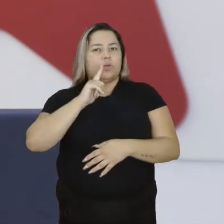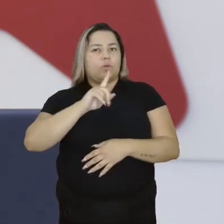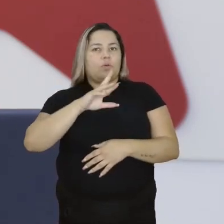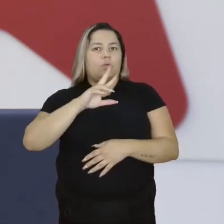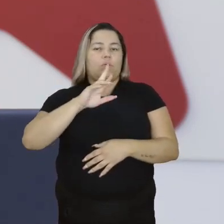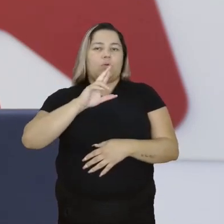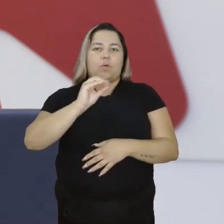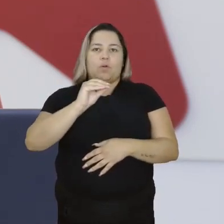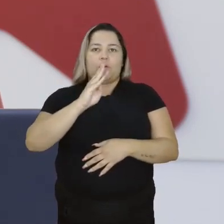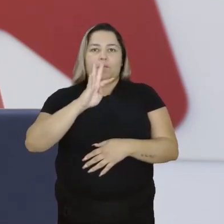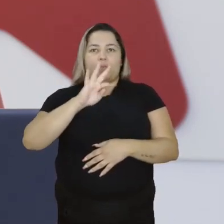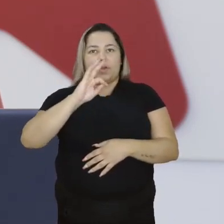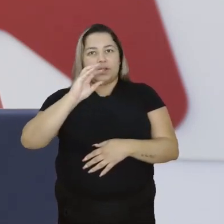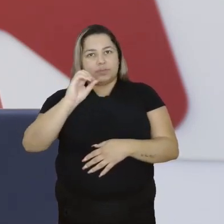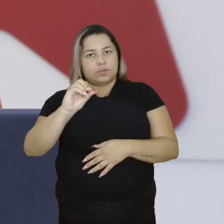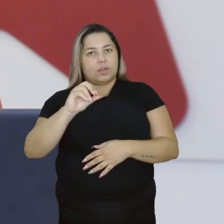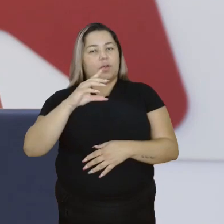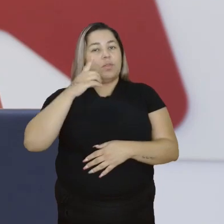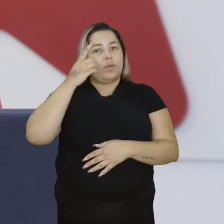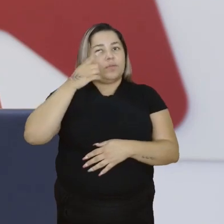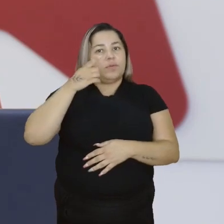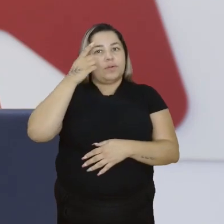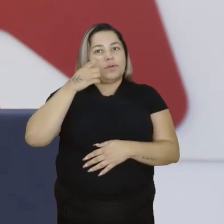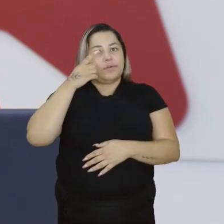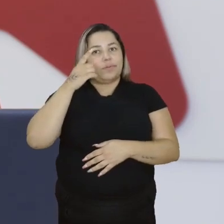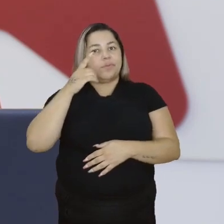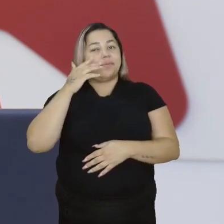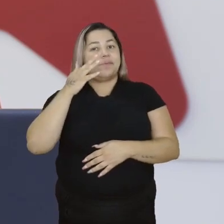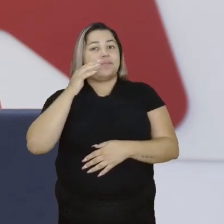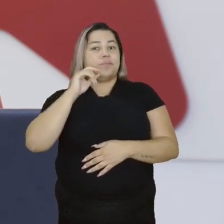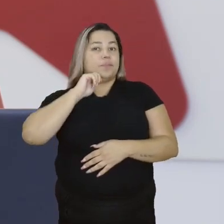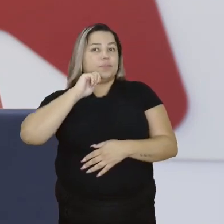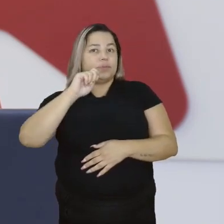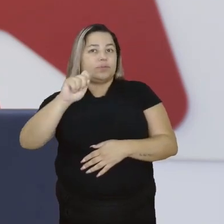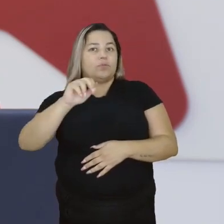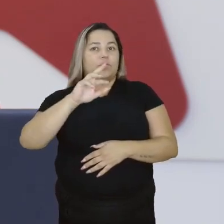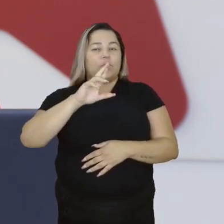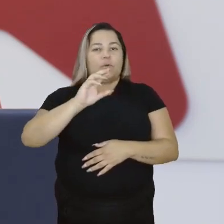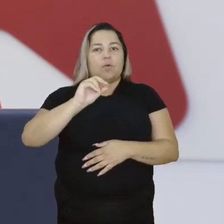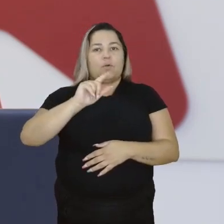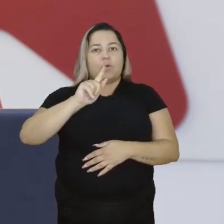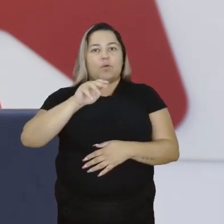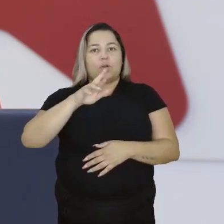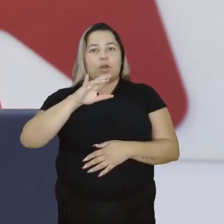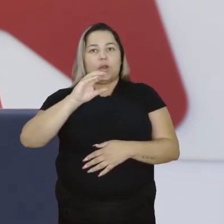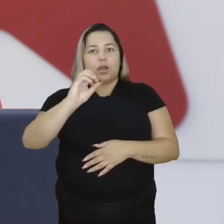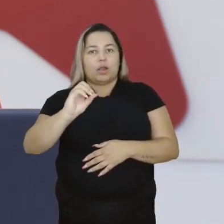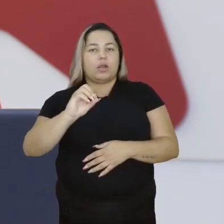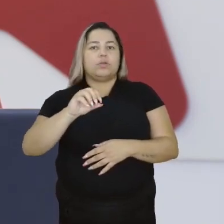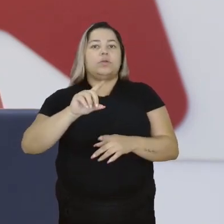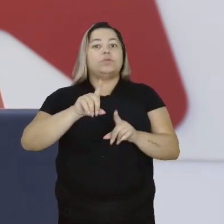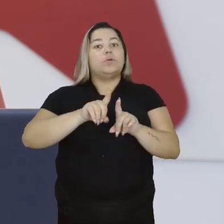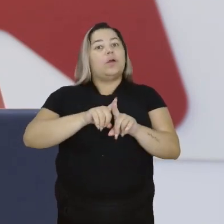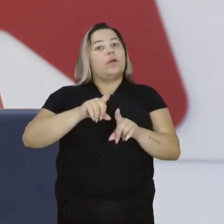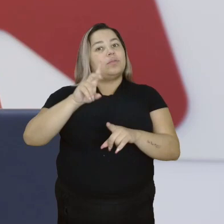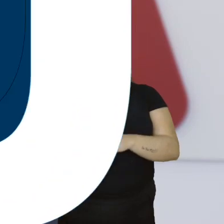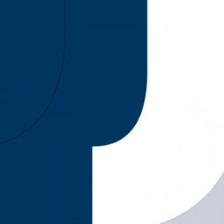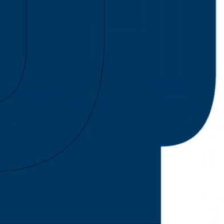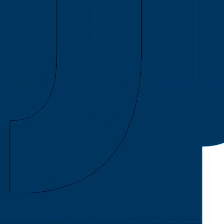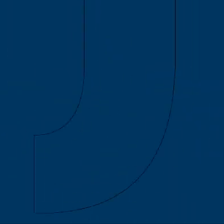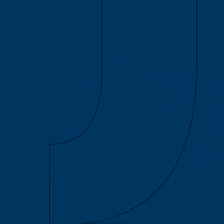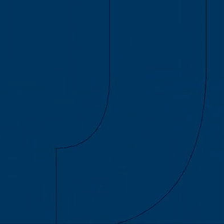Roberto Requião e com o deputado federal pelo PT de Minas Gerais, Rogério Correia. A gente se vê de novo na